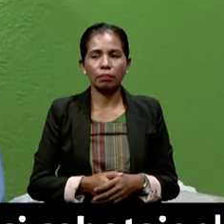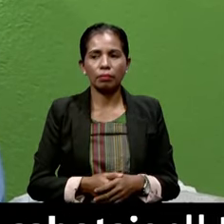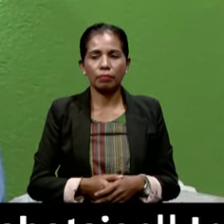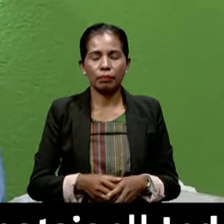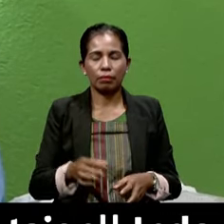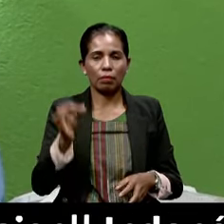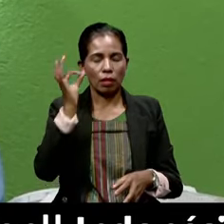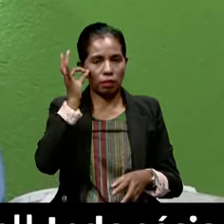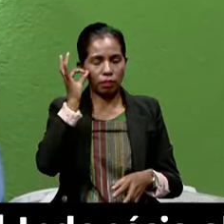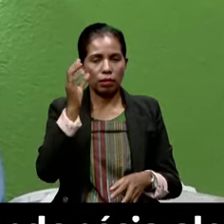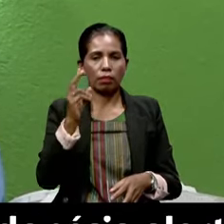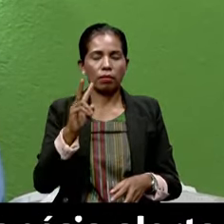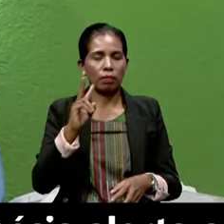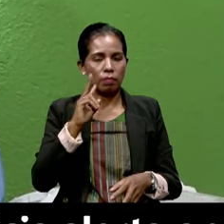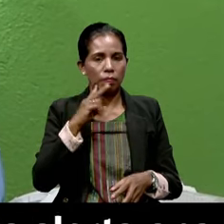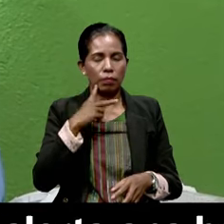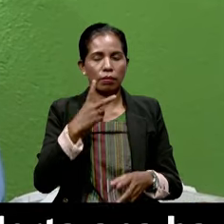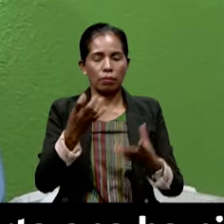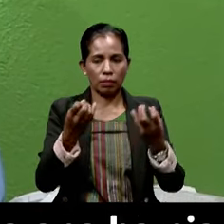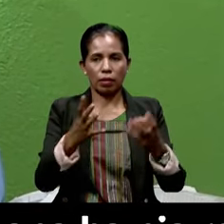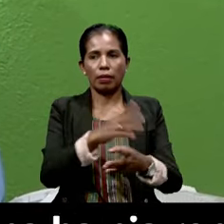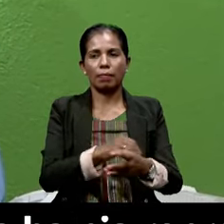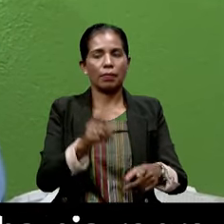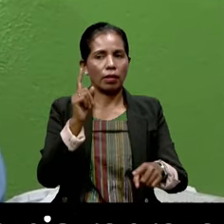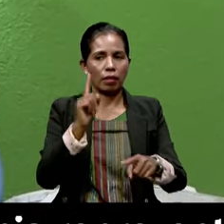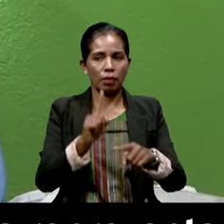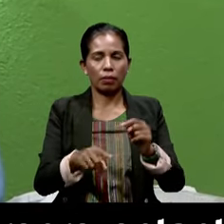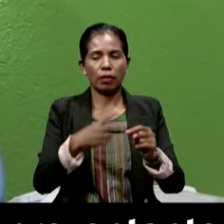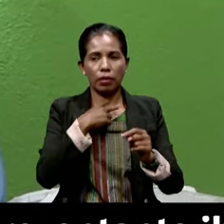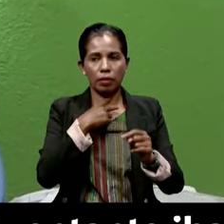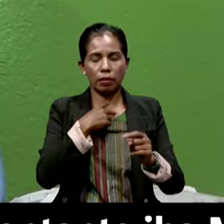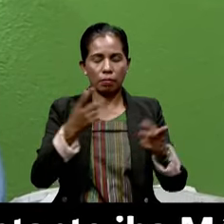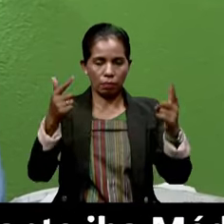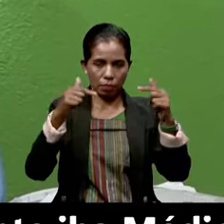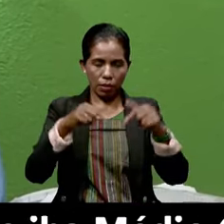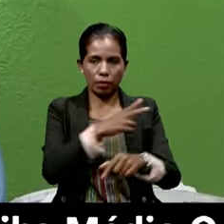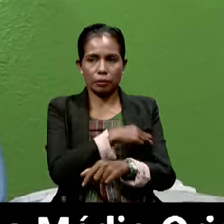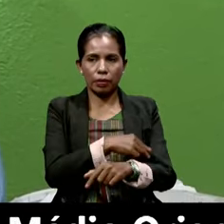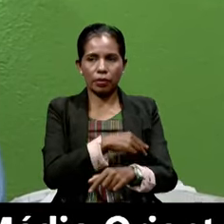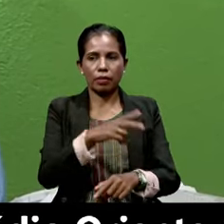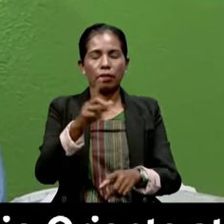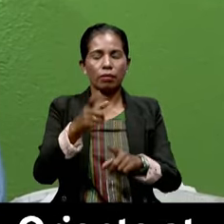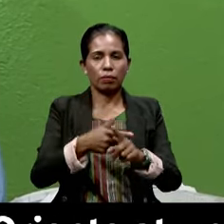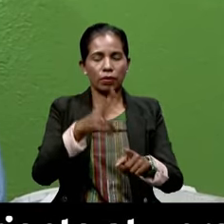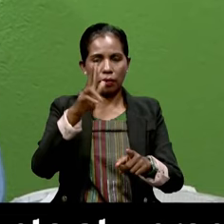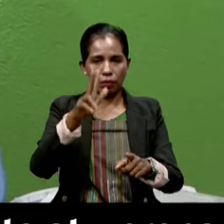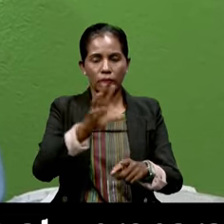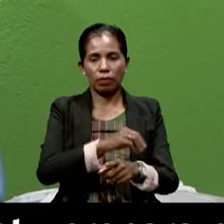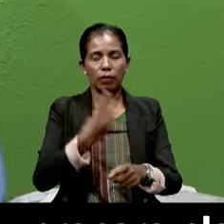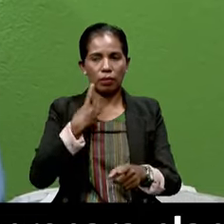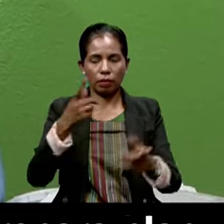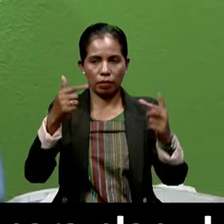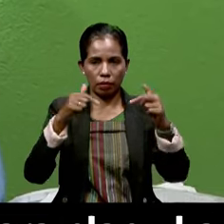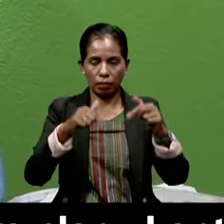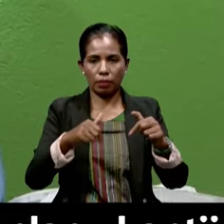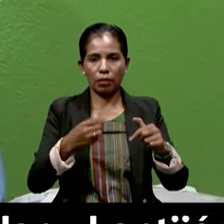aifuan o mortahan teki barak, depois lavele stres, mai check up, kara 3 meses o 6 meses, at least